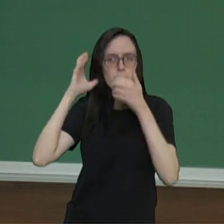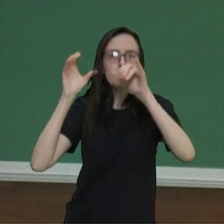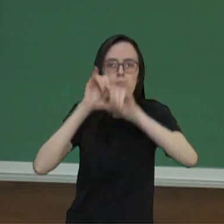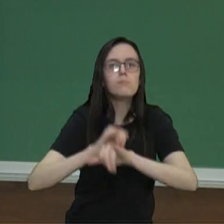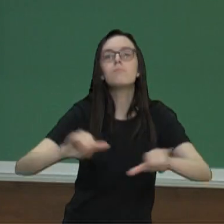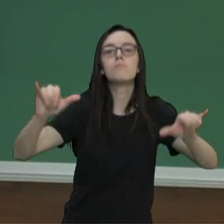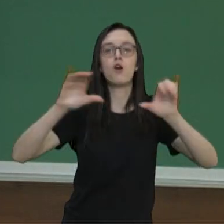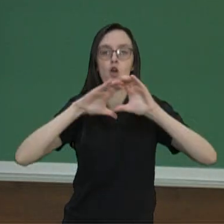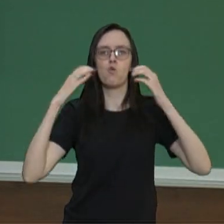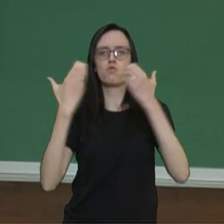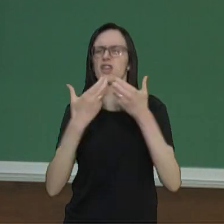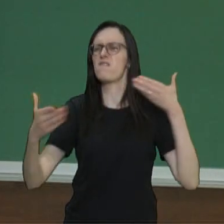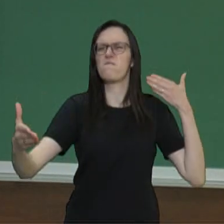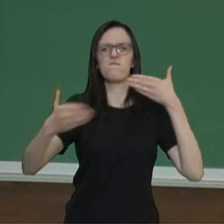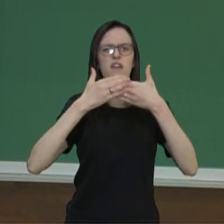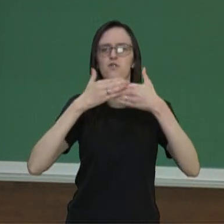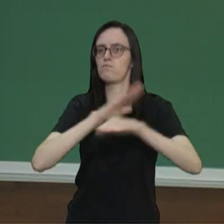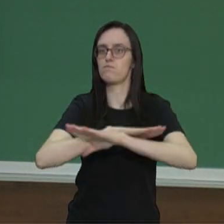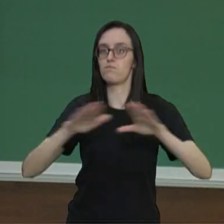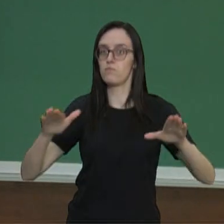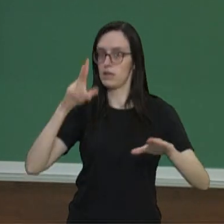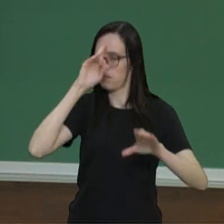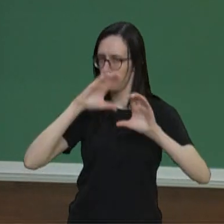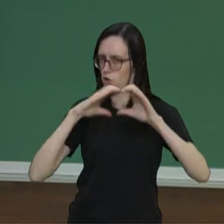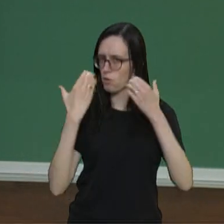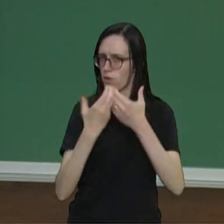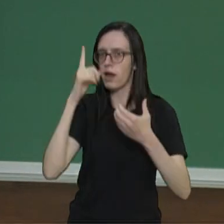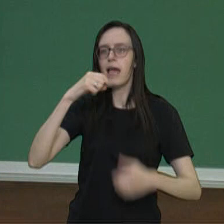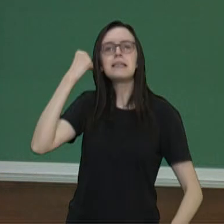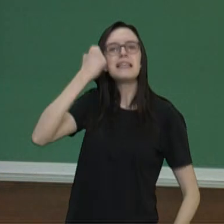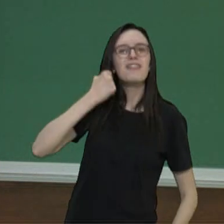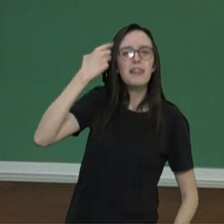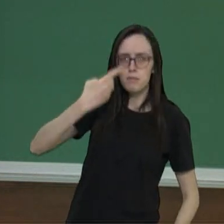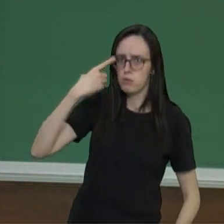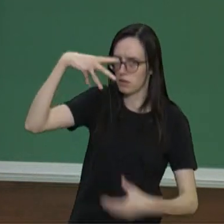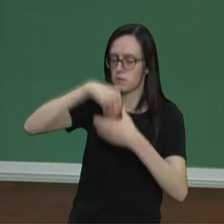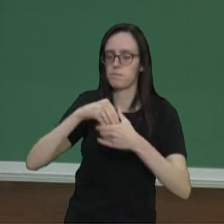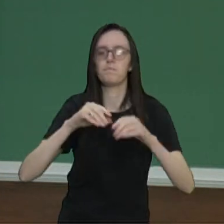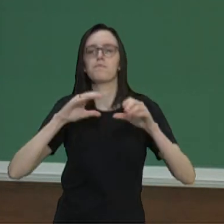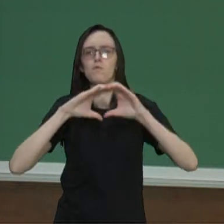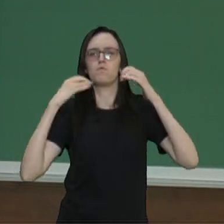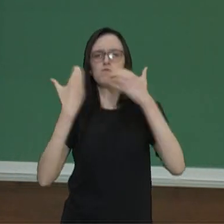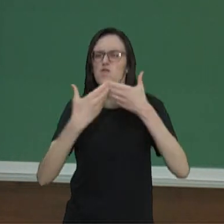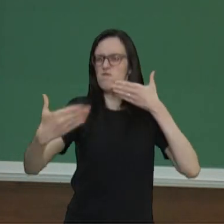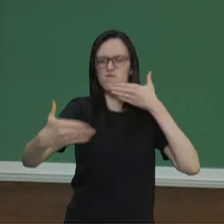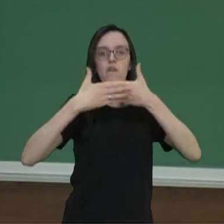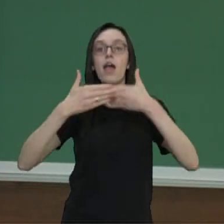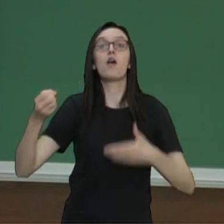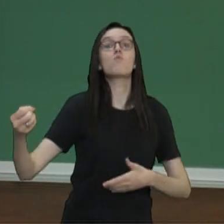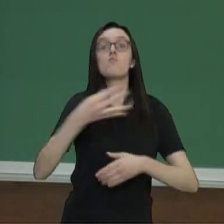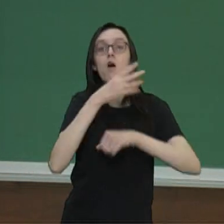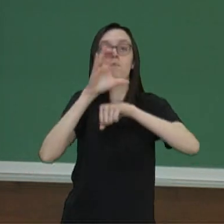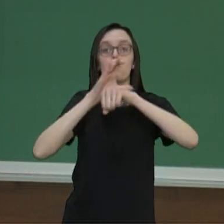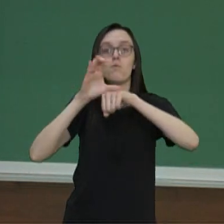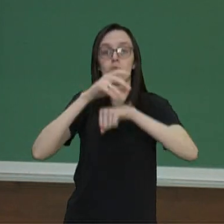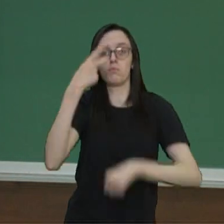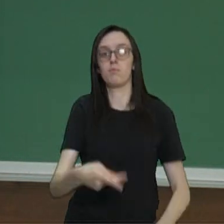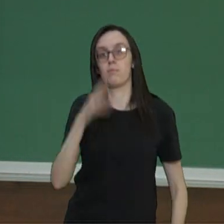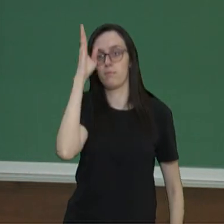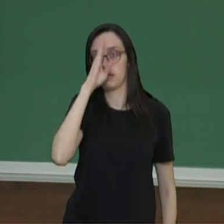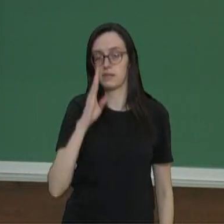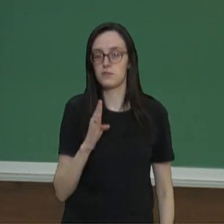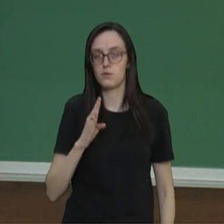do Congresso Nacional, Congresso, deputados e senadores, e uma nova Constituição para o